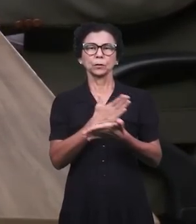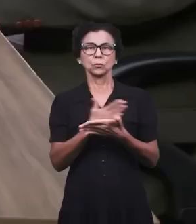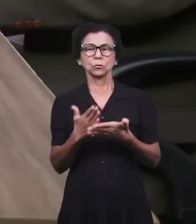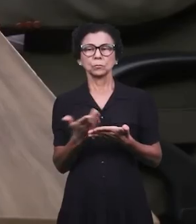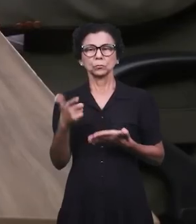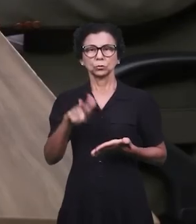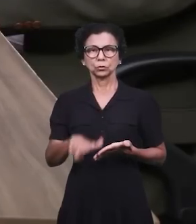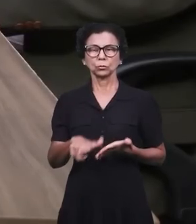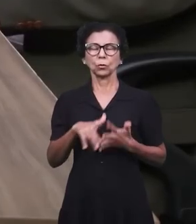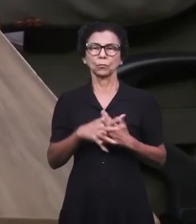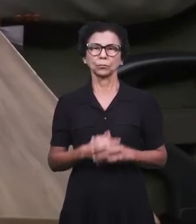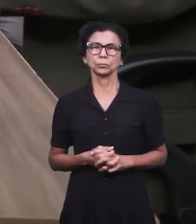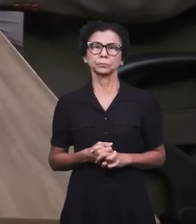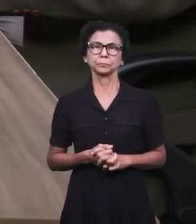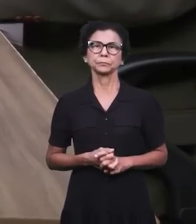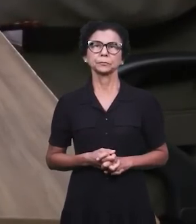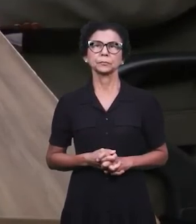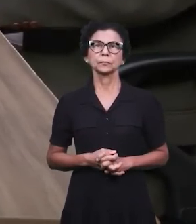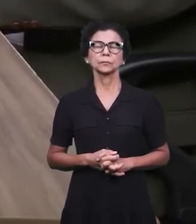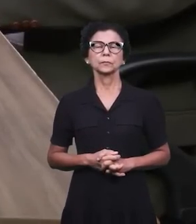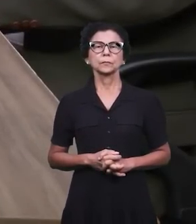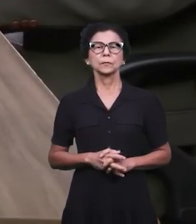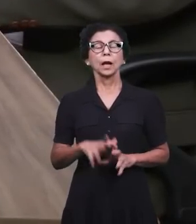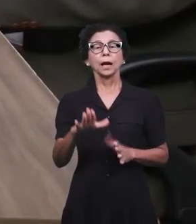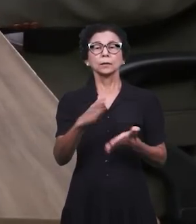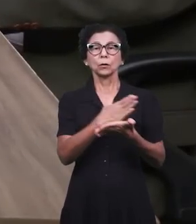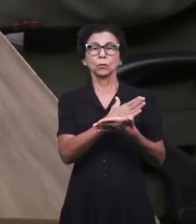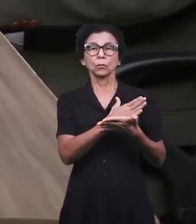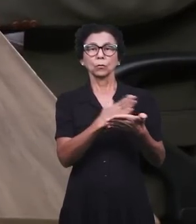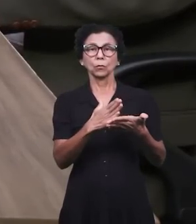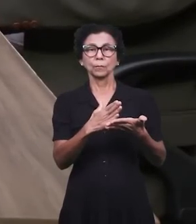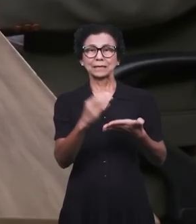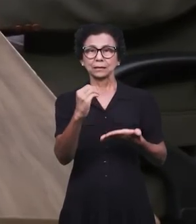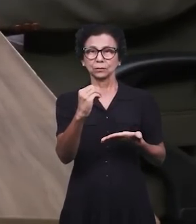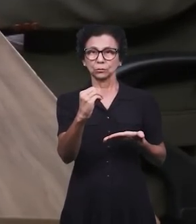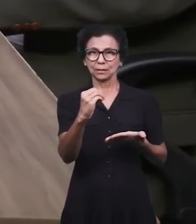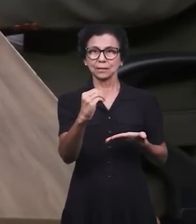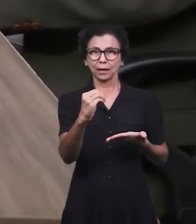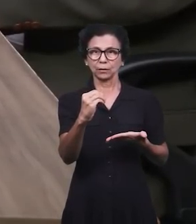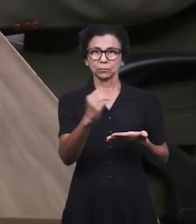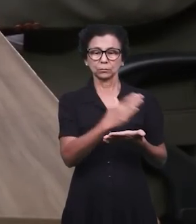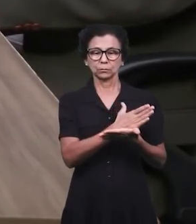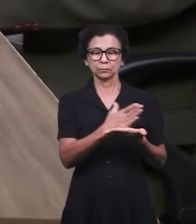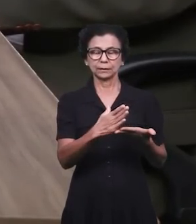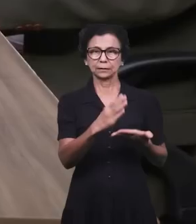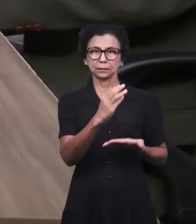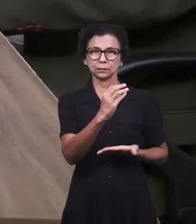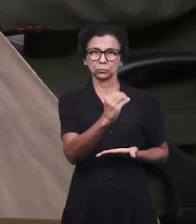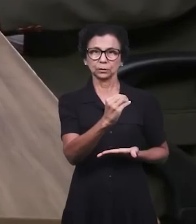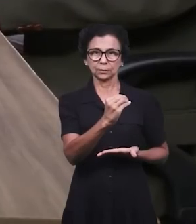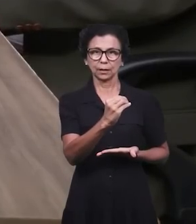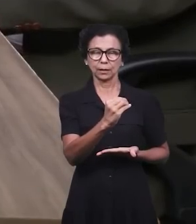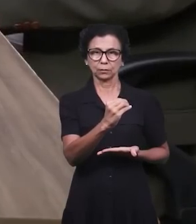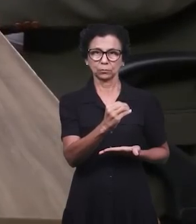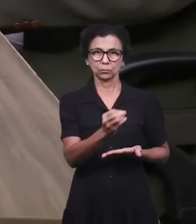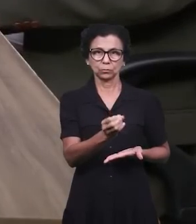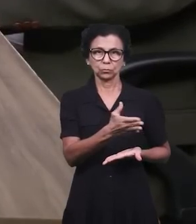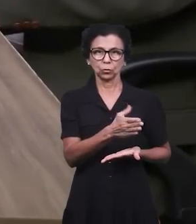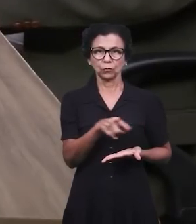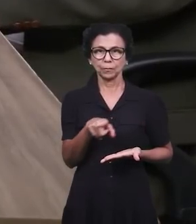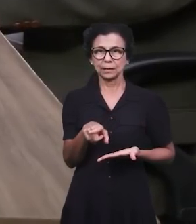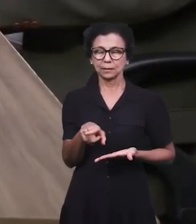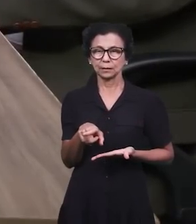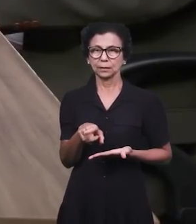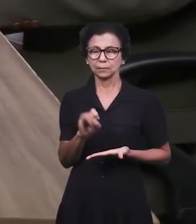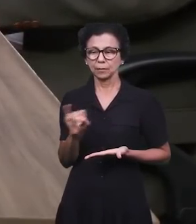quando você tem um método construtivo de iniciar do zero, que é a construção, né, Felipe? Ele parte do zero. Mas a reconstrução, ela vai aproveitar alguma coisa.